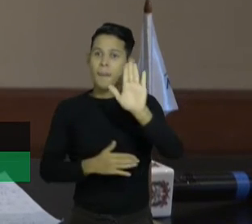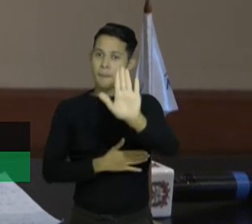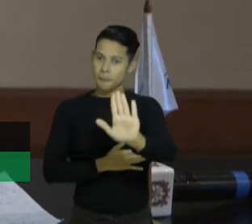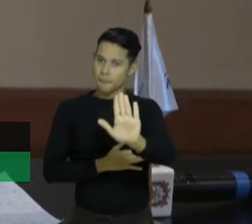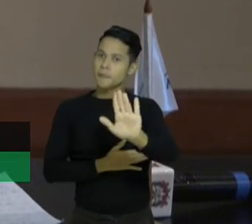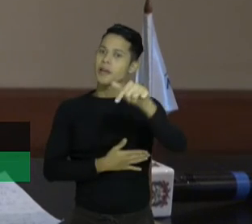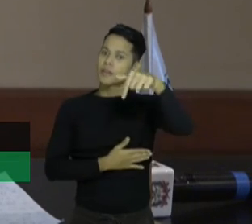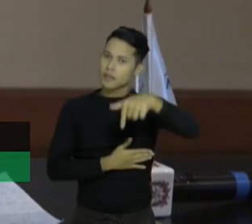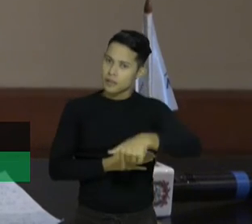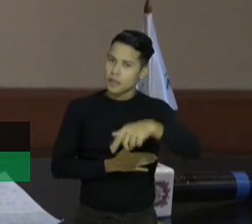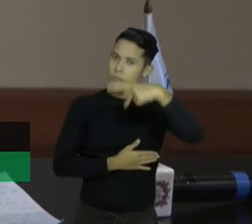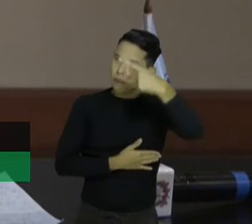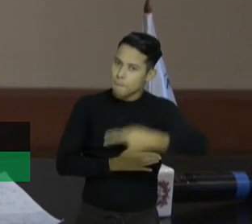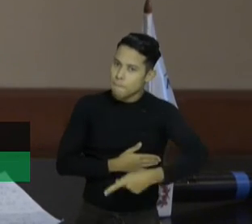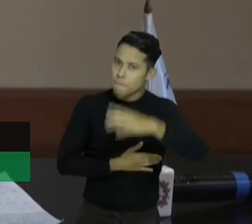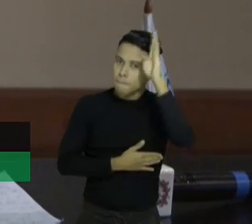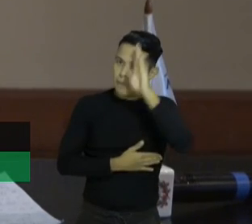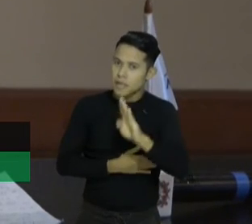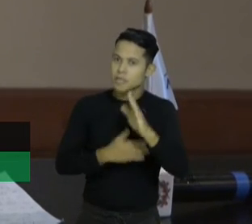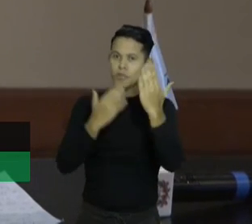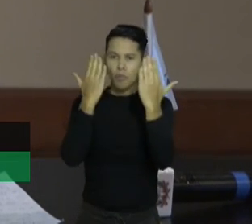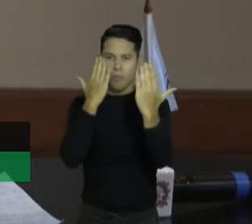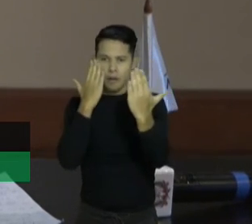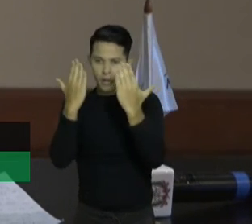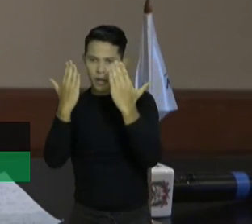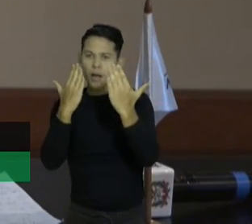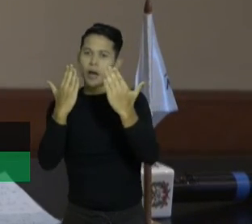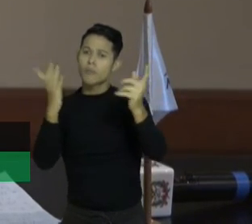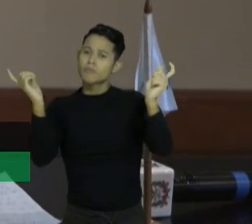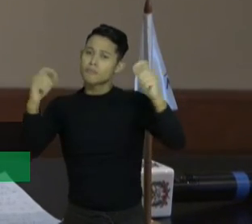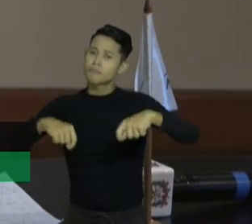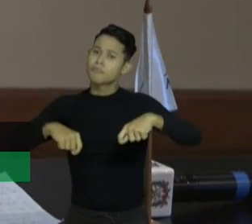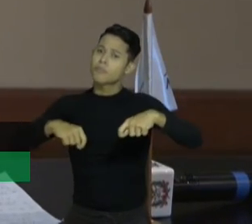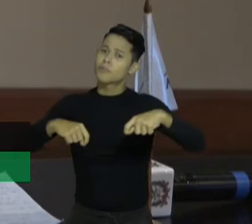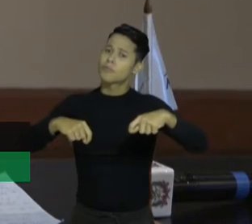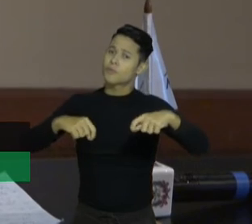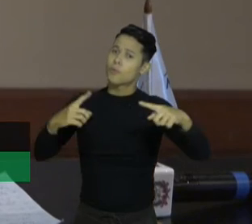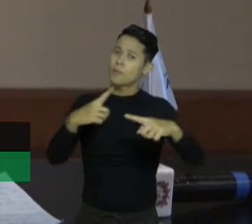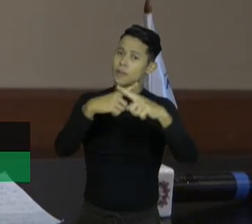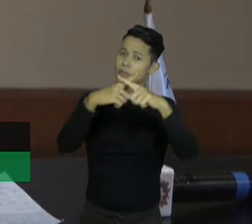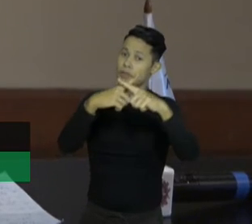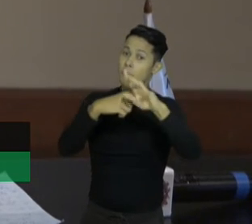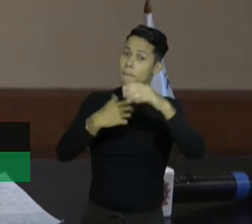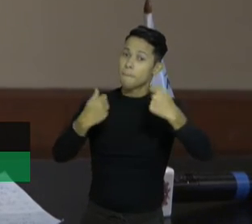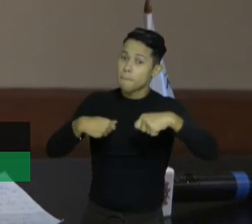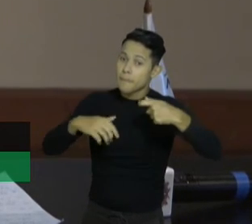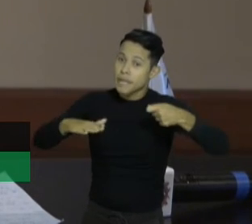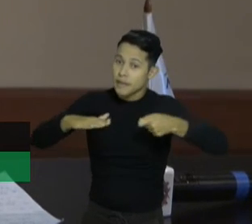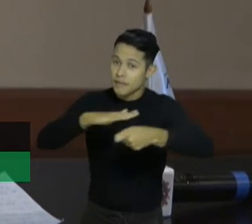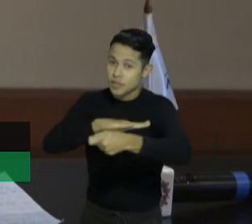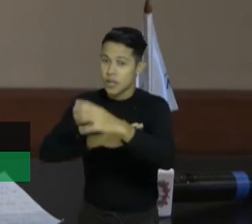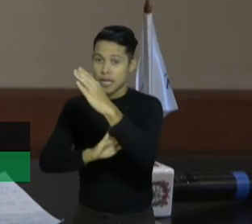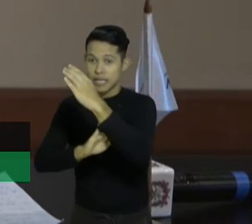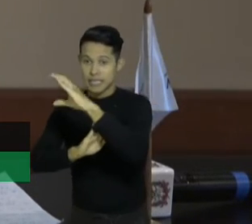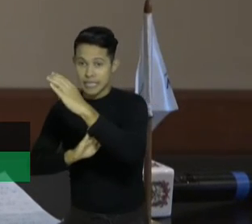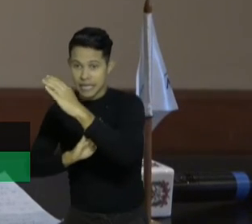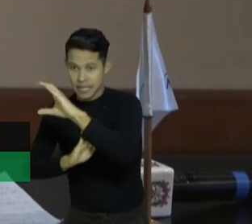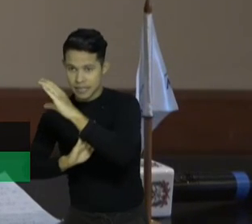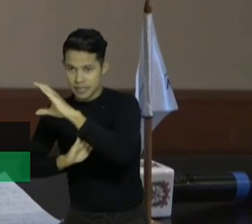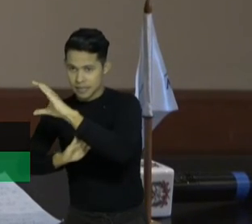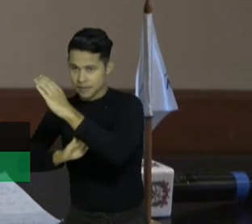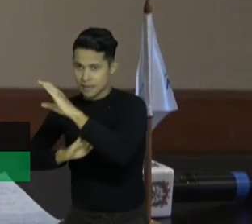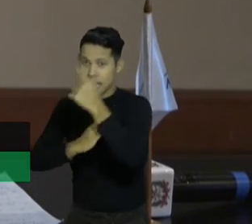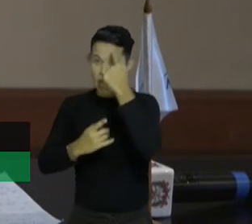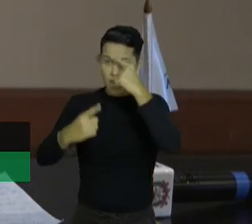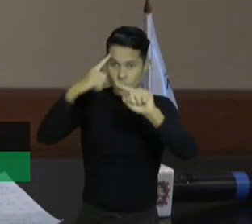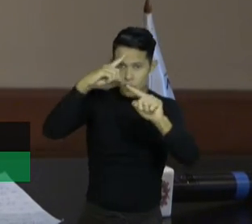transmissões energéticas dá para competir dá que que Santa Catarina precisa investir em ciência inovação e propriedade intelectual